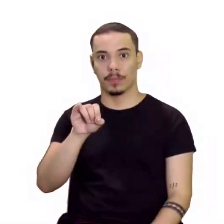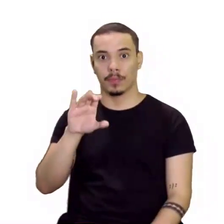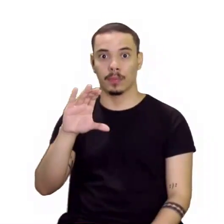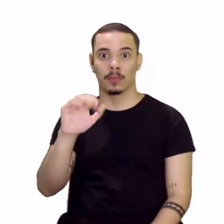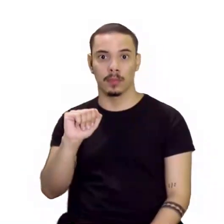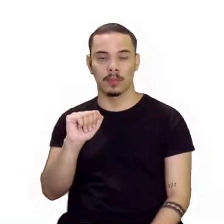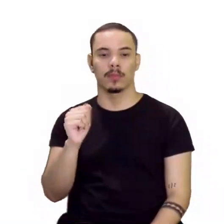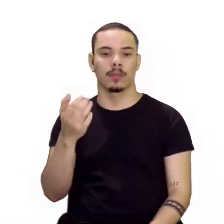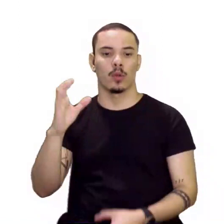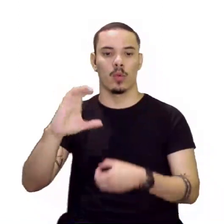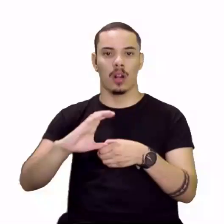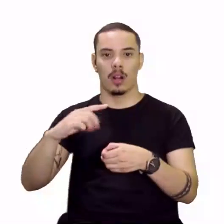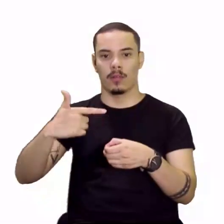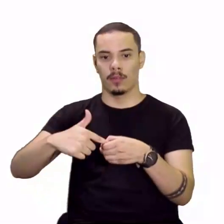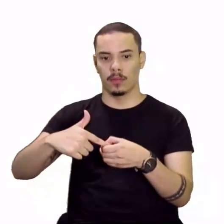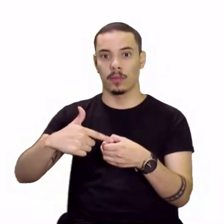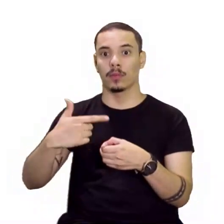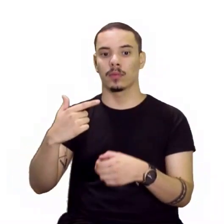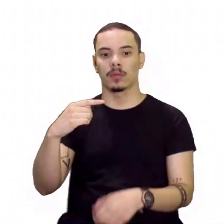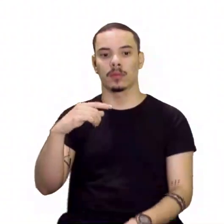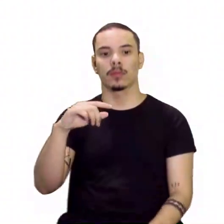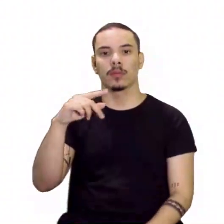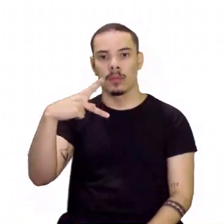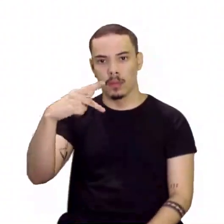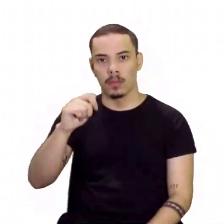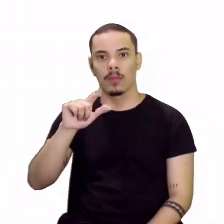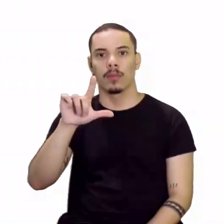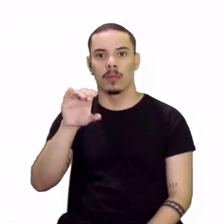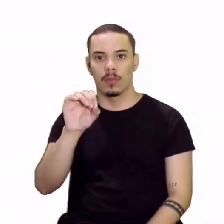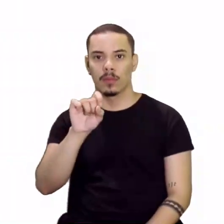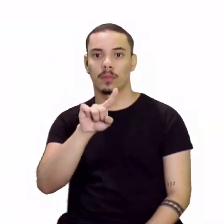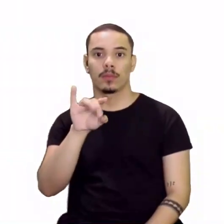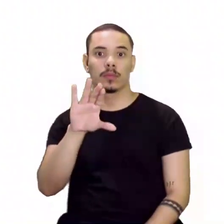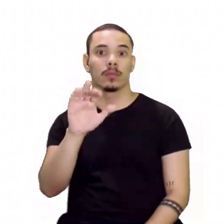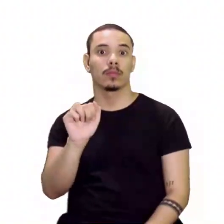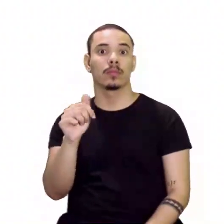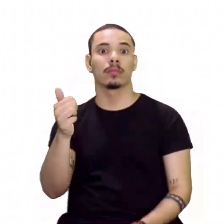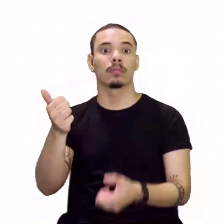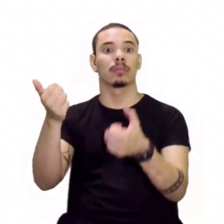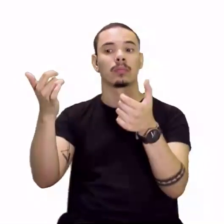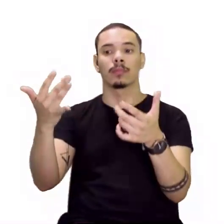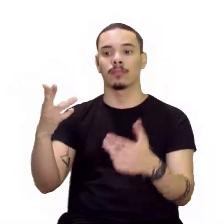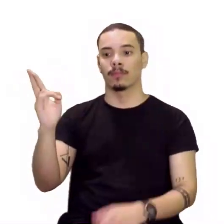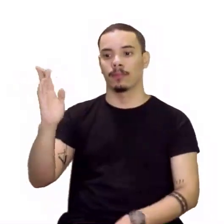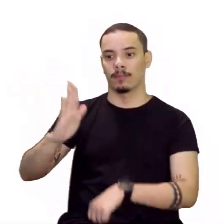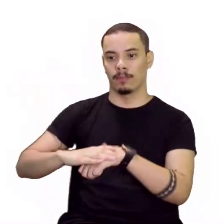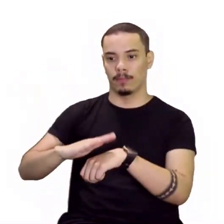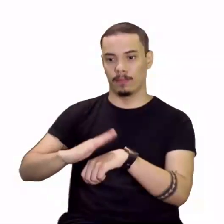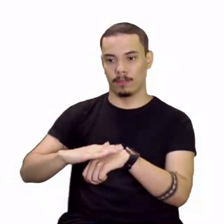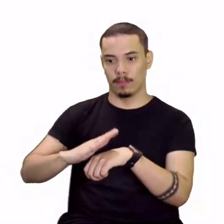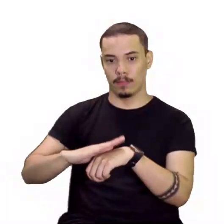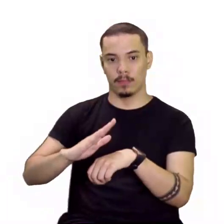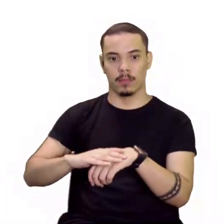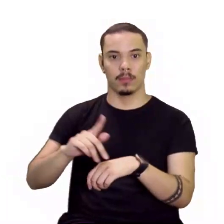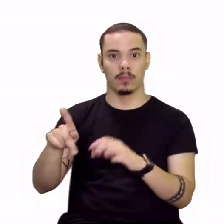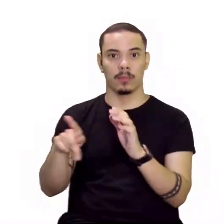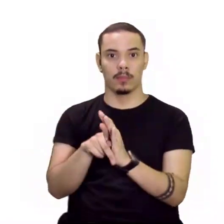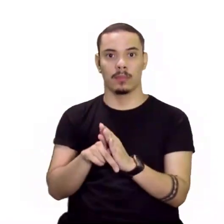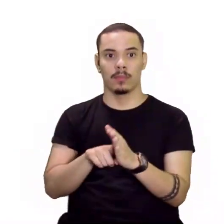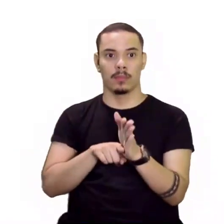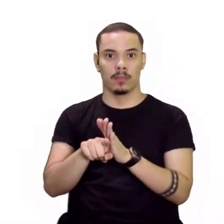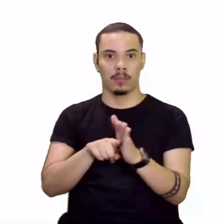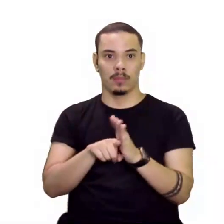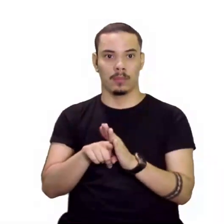carvão mineral, da era Paleozoica. Quem é que fala isso? É a